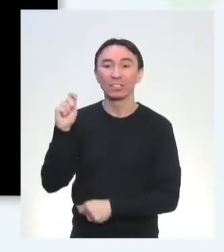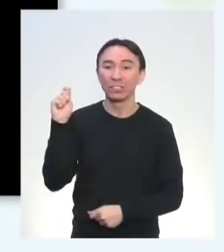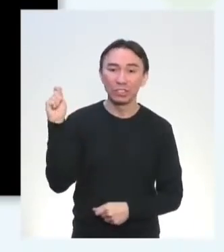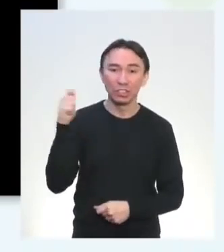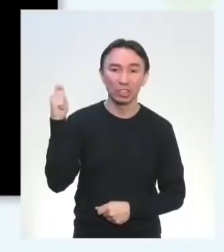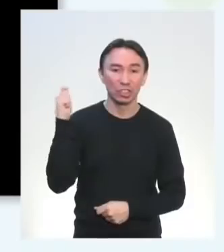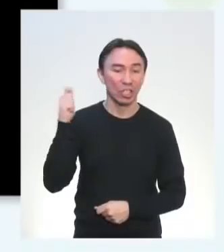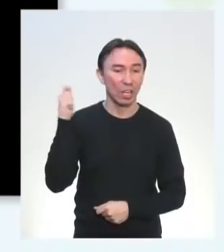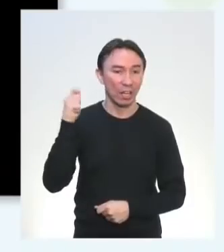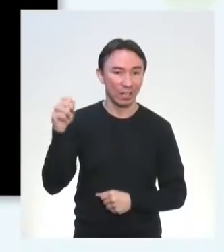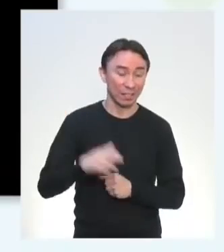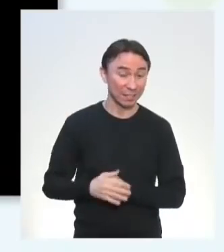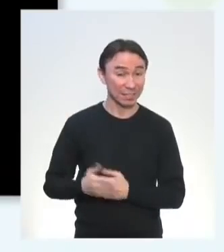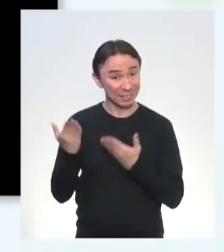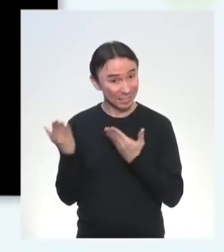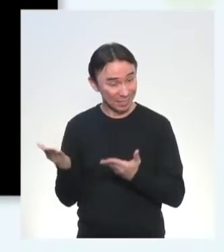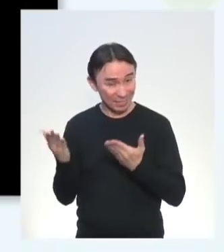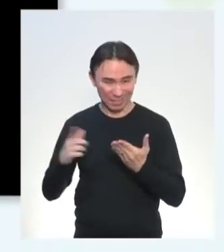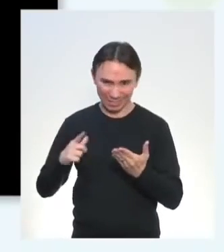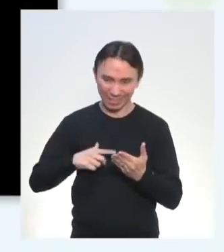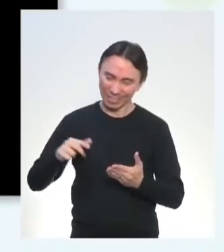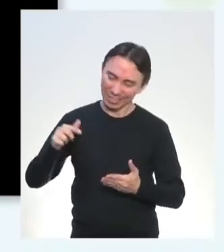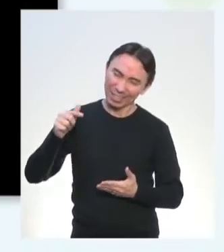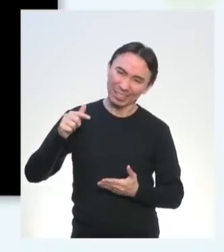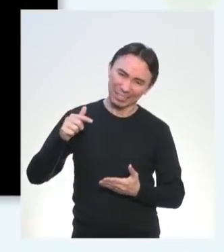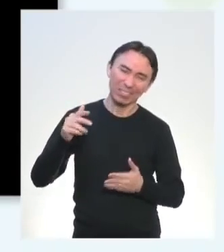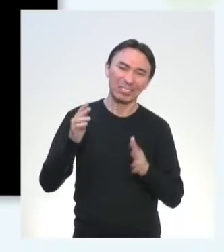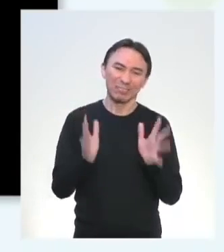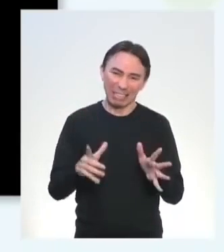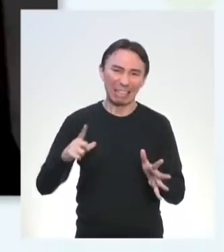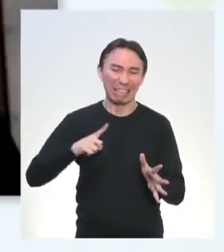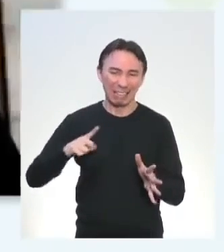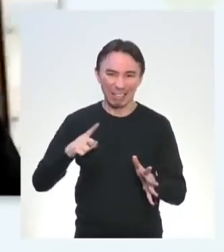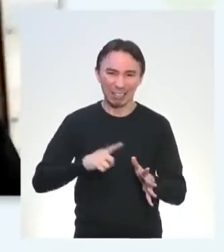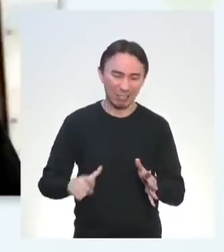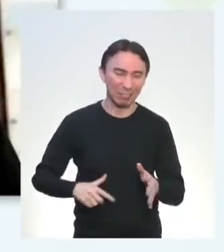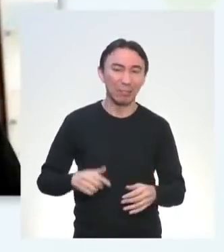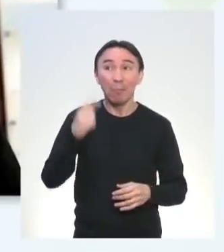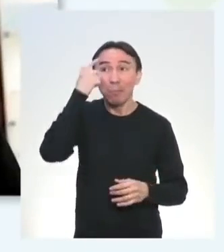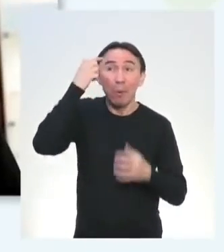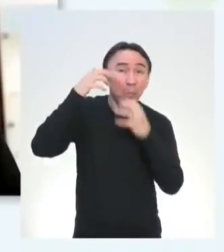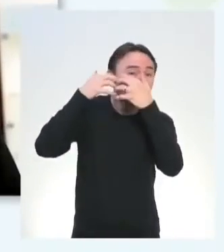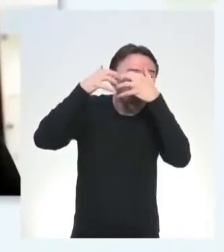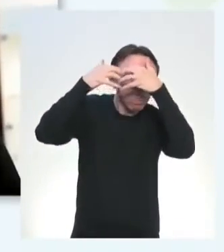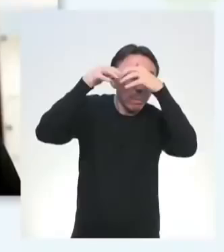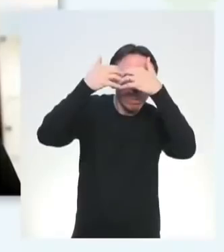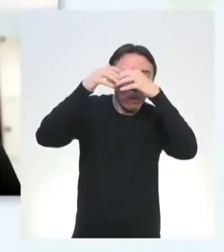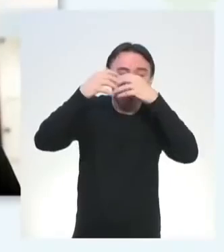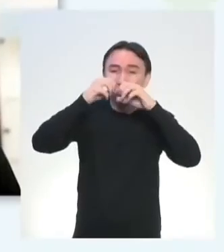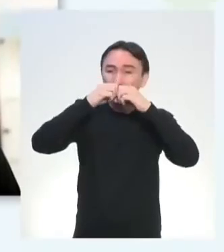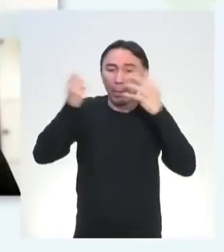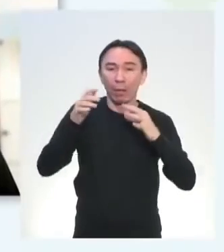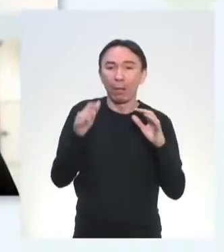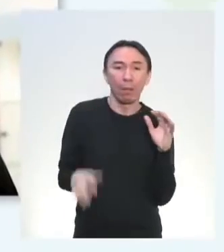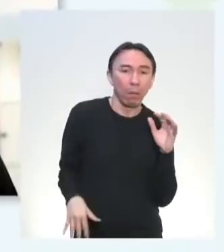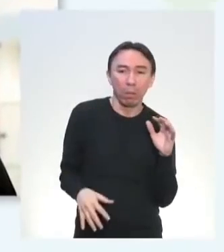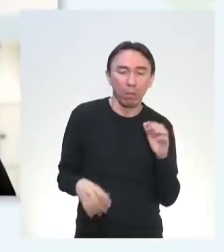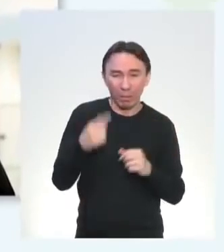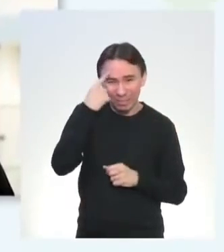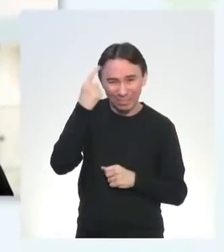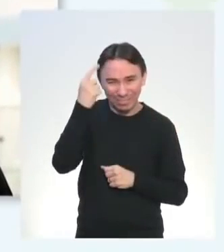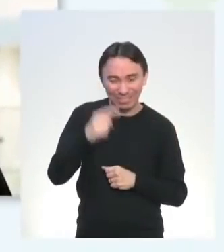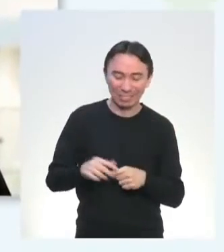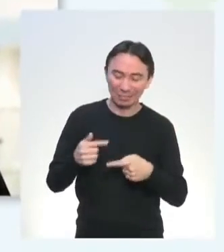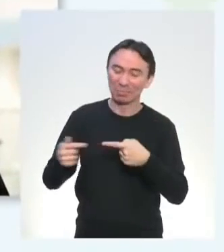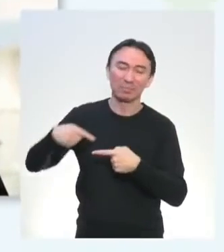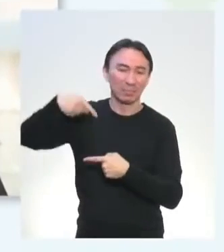como era mundialmente conhecido, se recuperava de um acidente vascular cerebral desde a semana passada. A morte